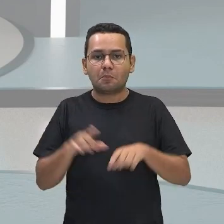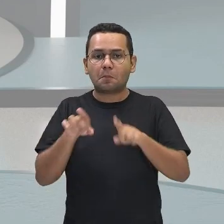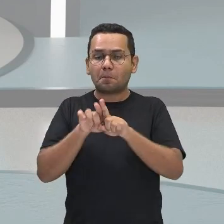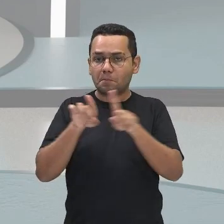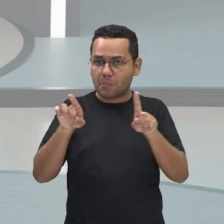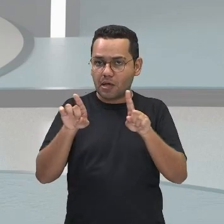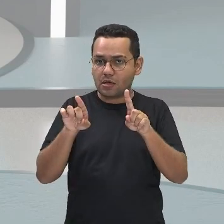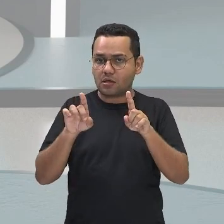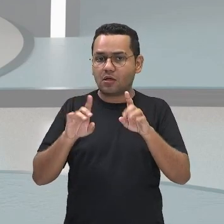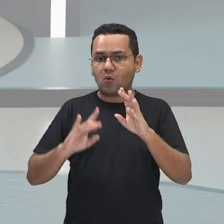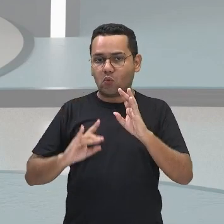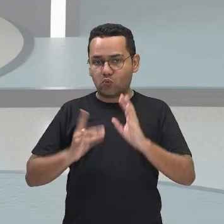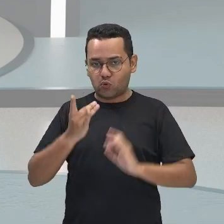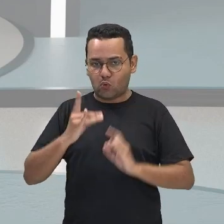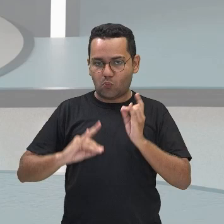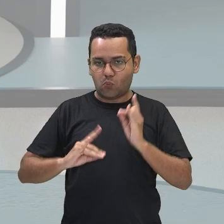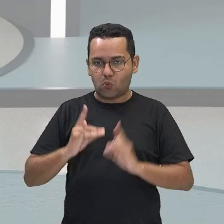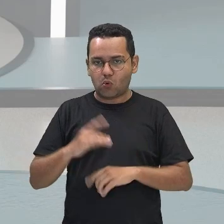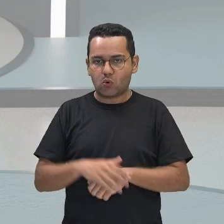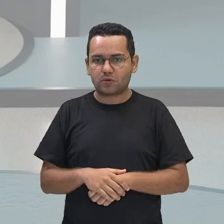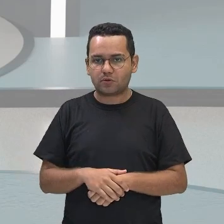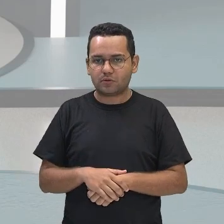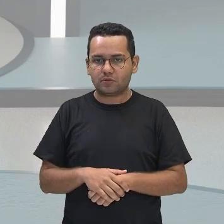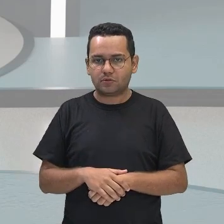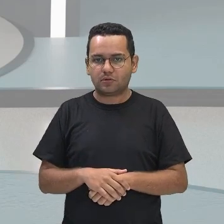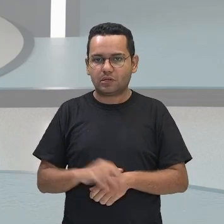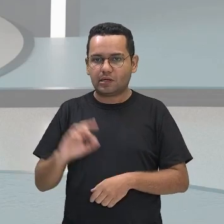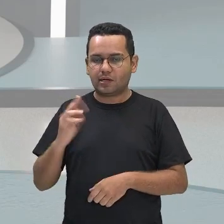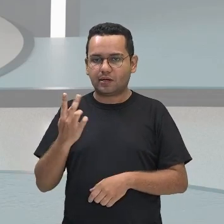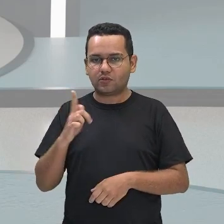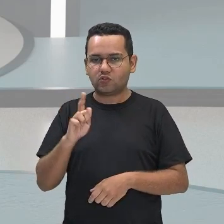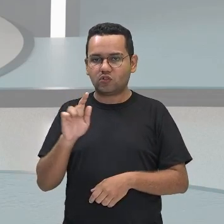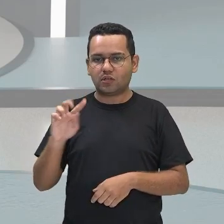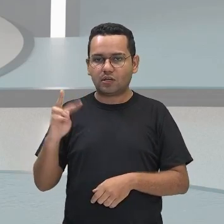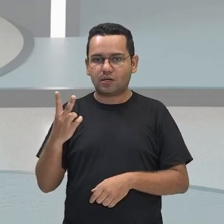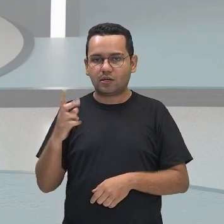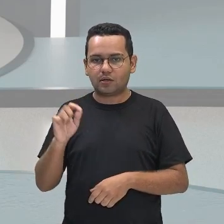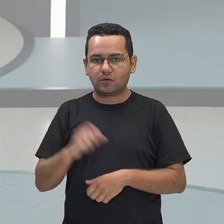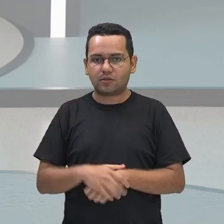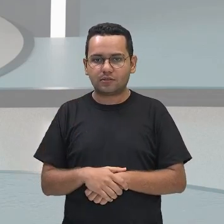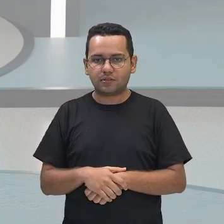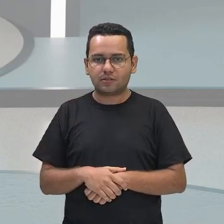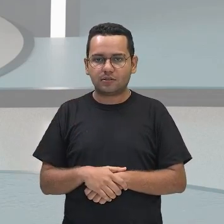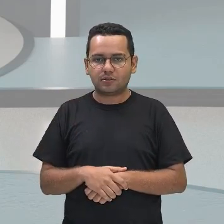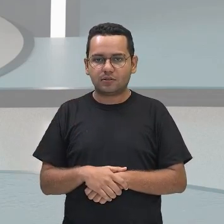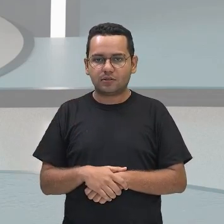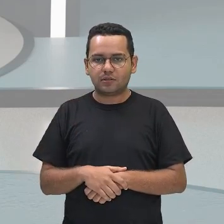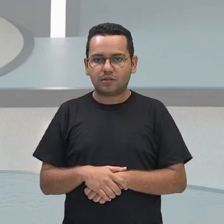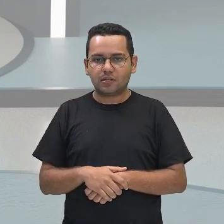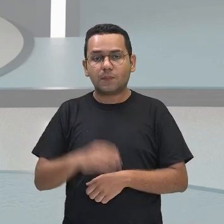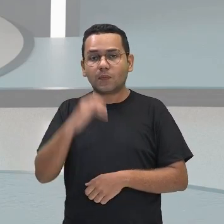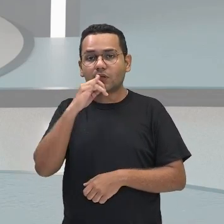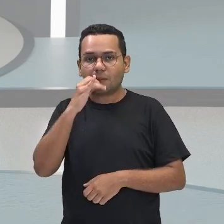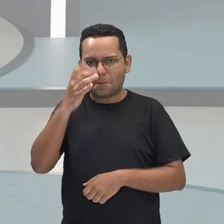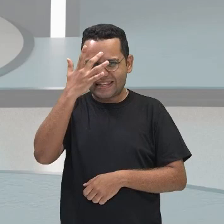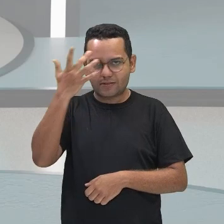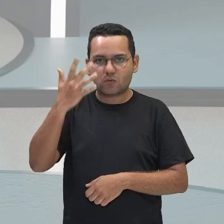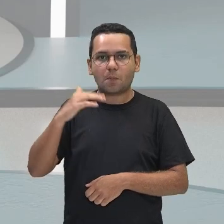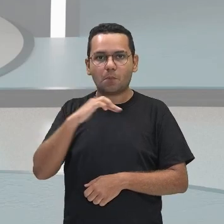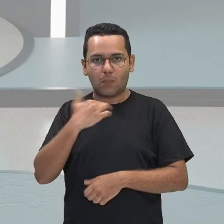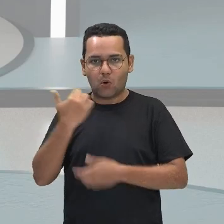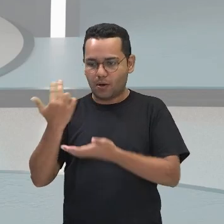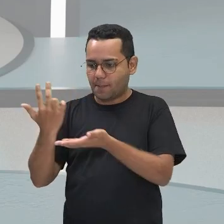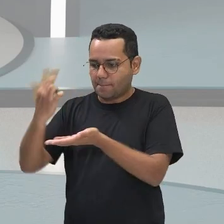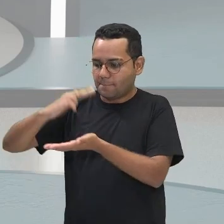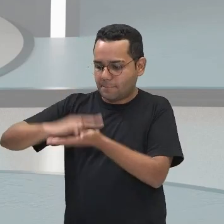o GH, como está aí, ó, ele é retirado do corpo humano, do cadáver. E aí, quando pessoas